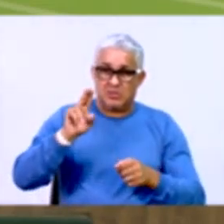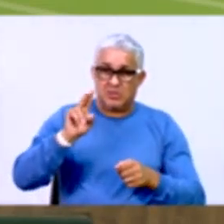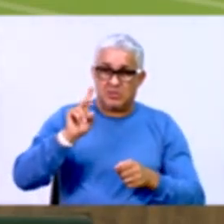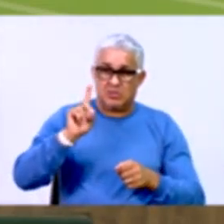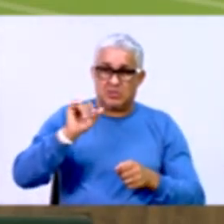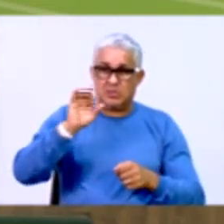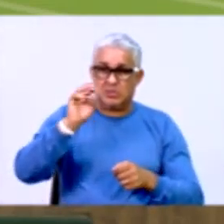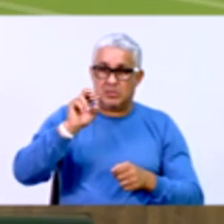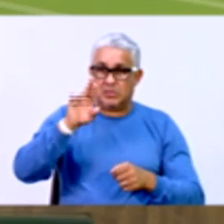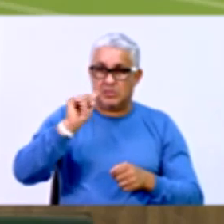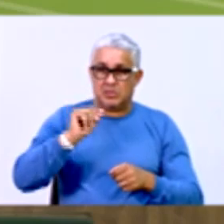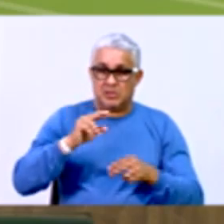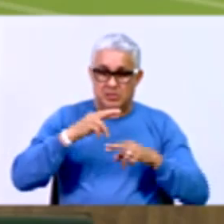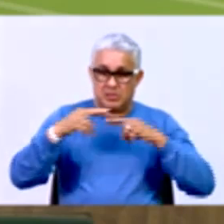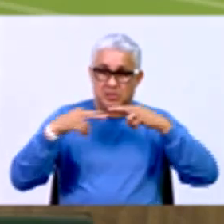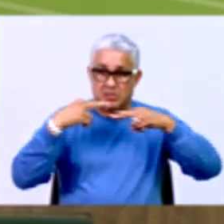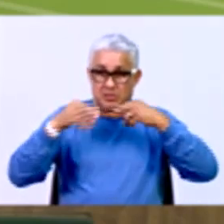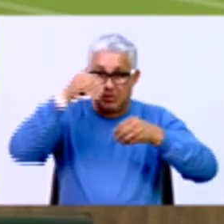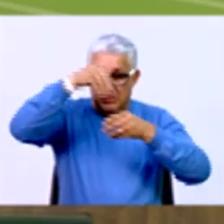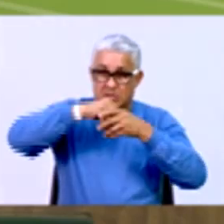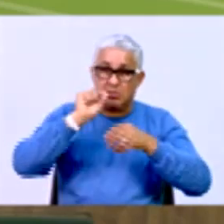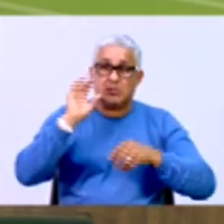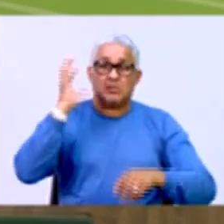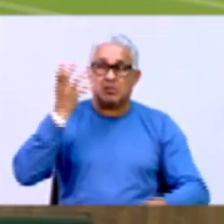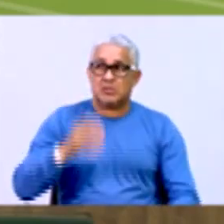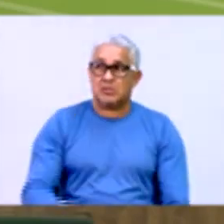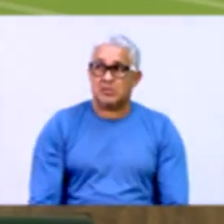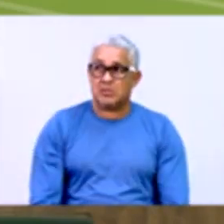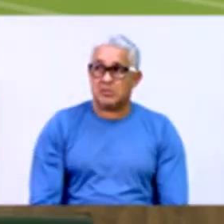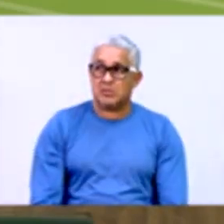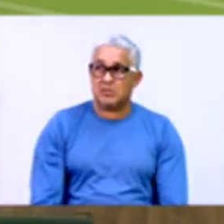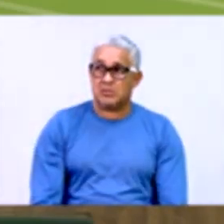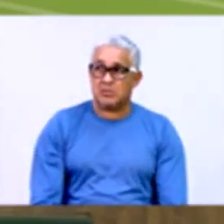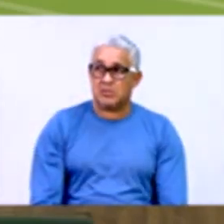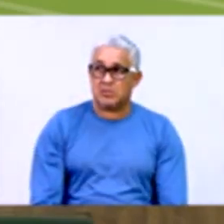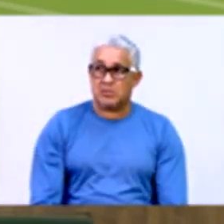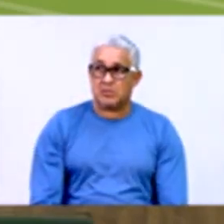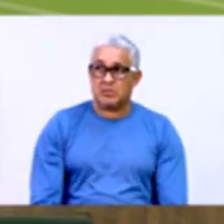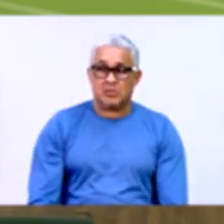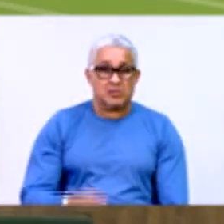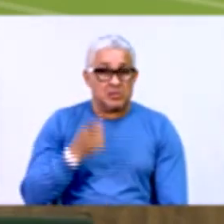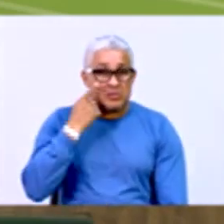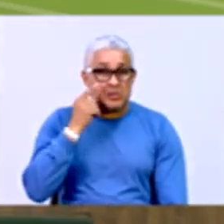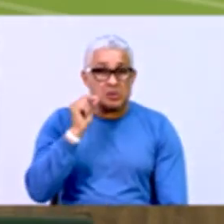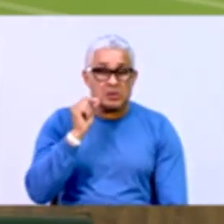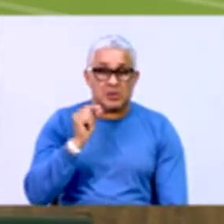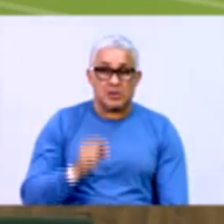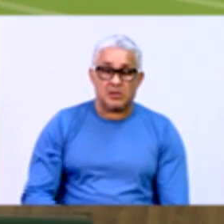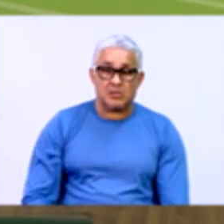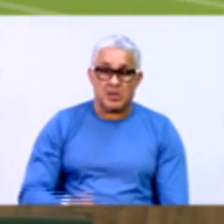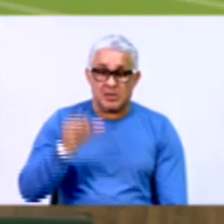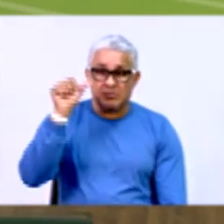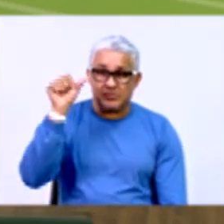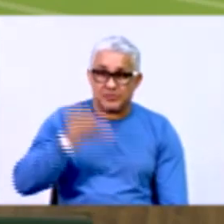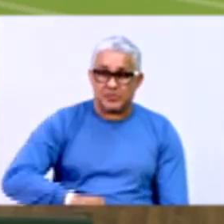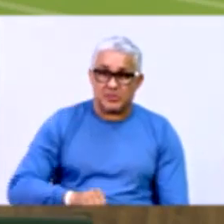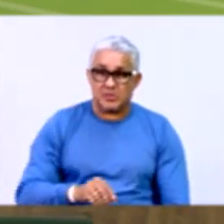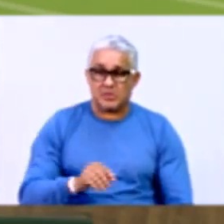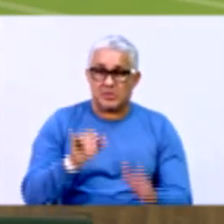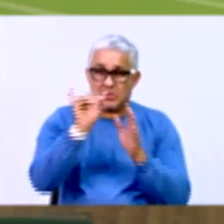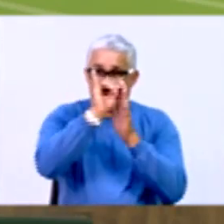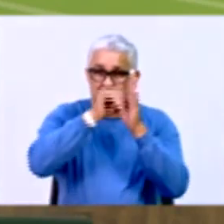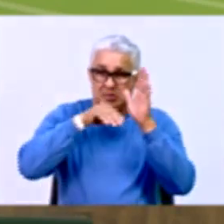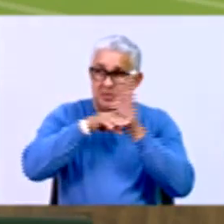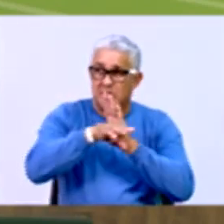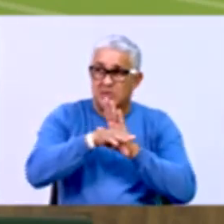estava acontecendo na rede da empresa, né? O que a empresa verificou? Que tinha baixa produtividade, eles implantaram um sistema de